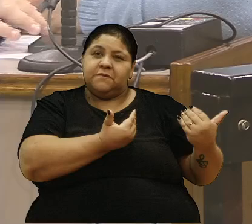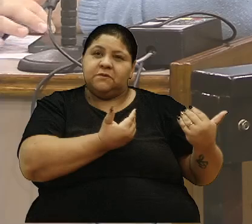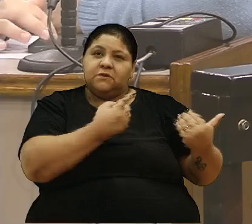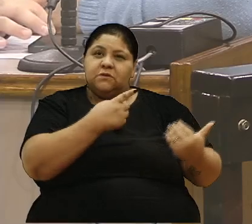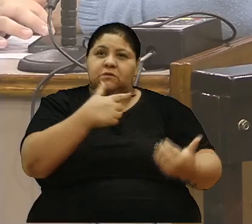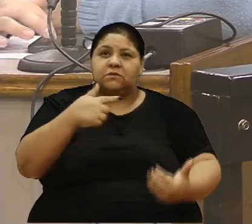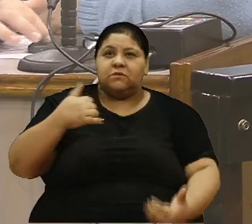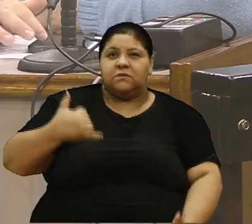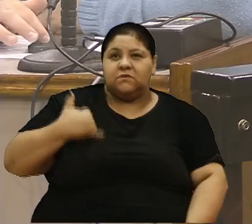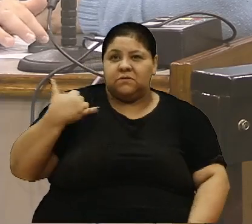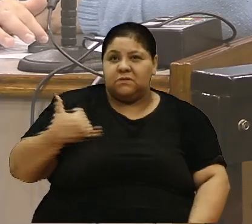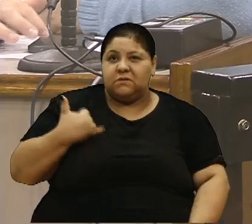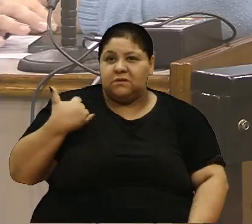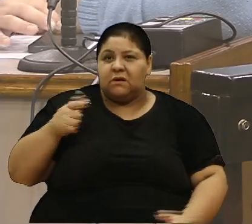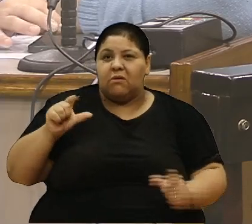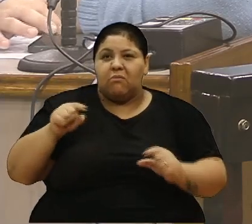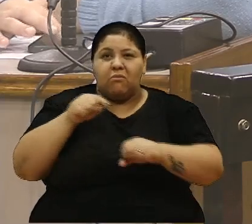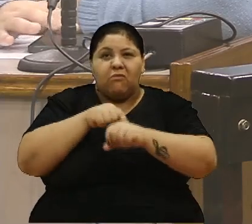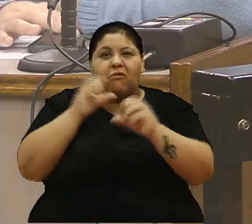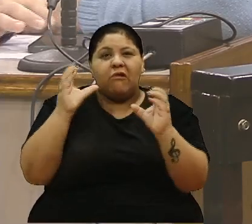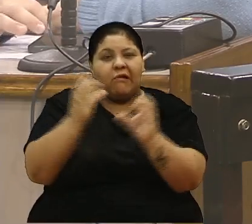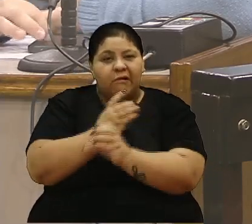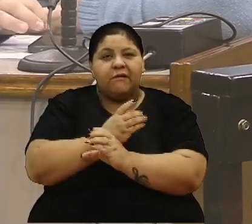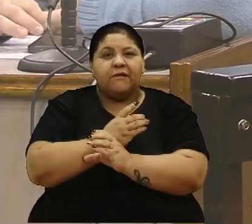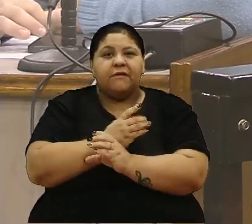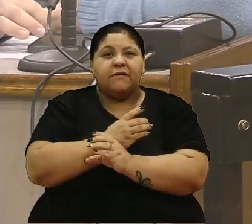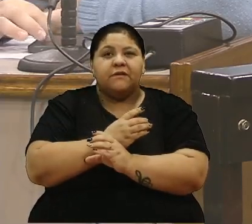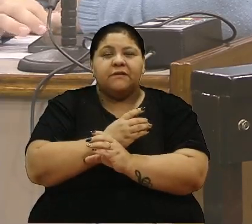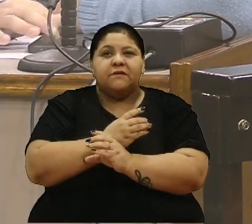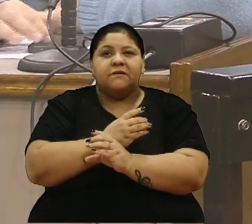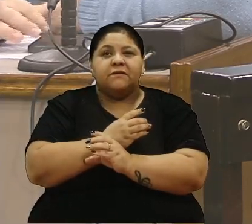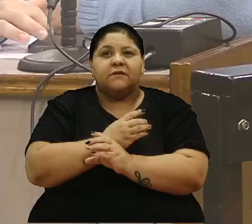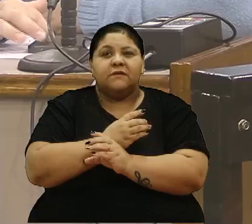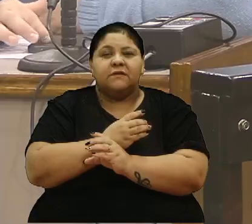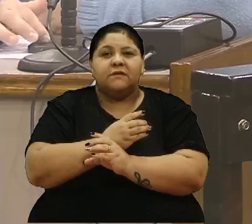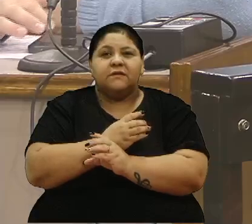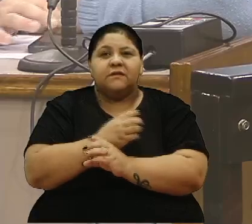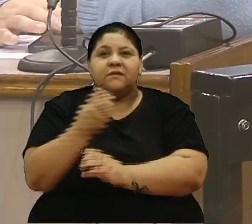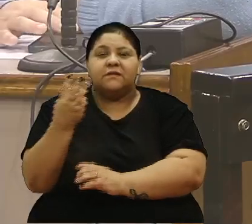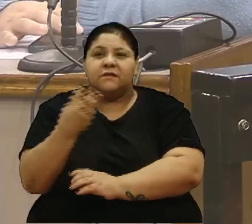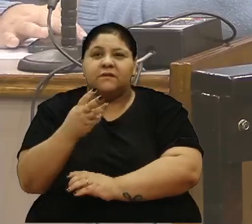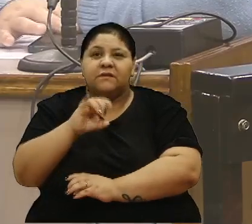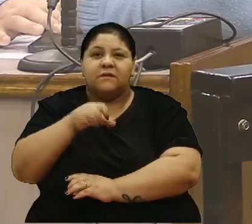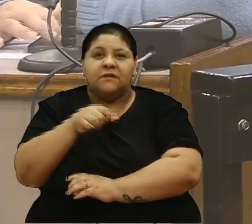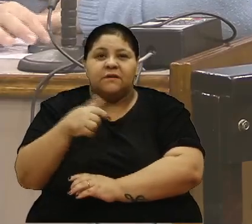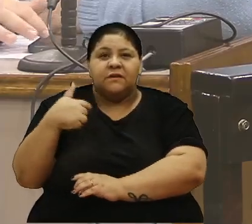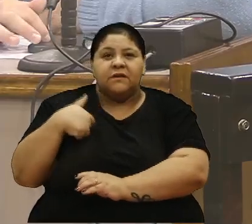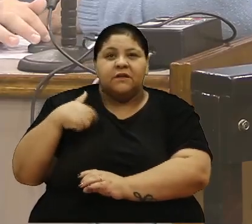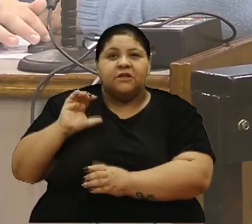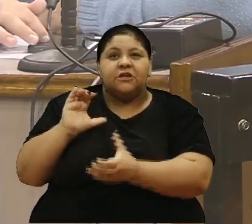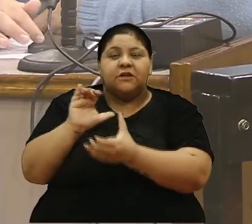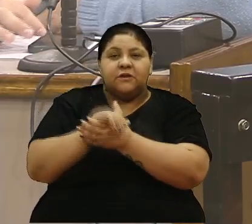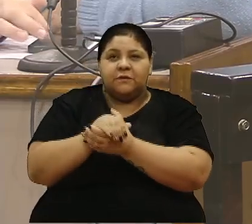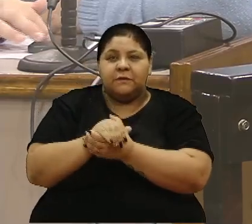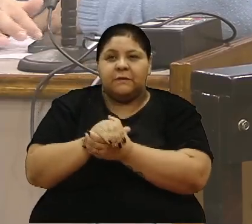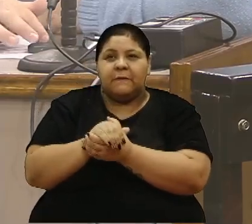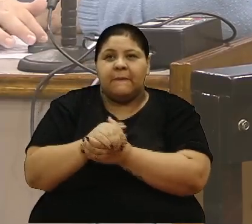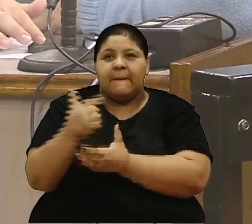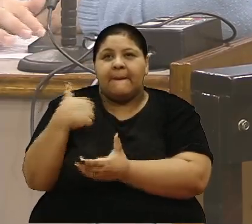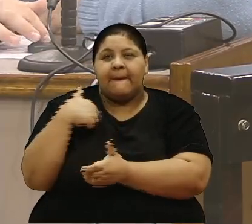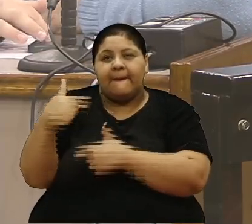anos recém-completados. Completei 17 anos em outubro, em dia 3 de janeiro a gente ficou junto.